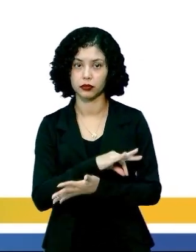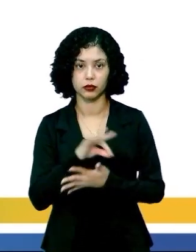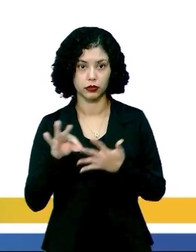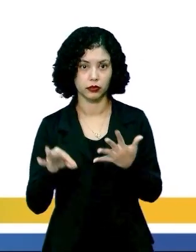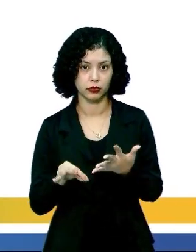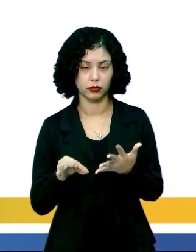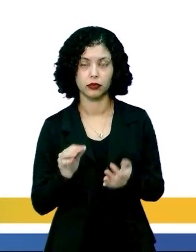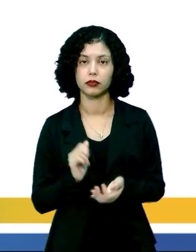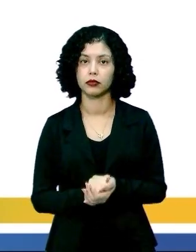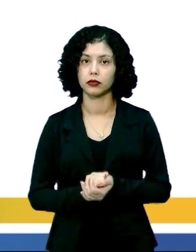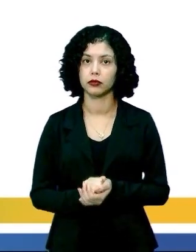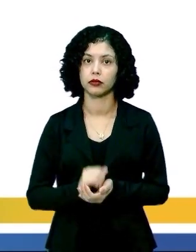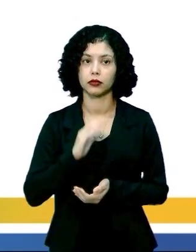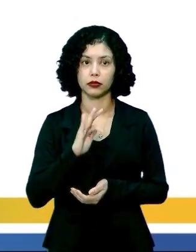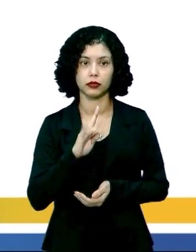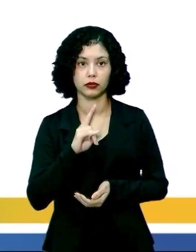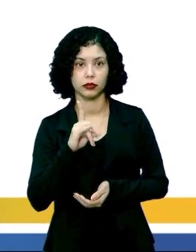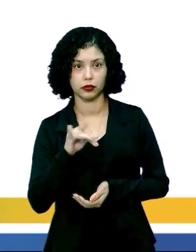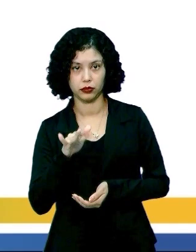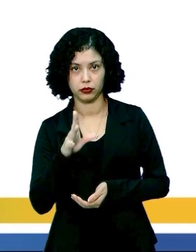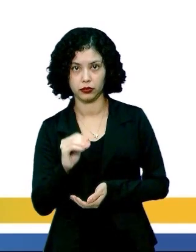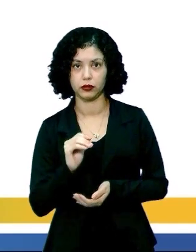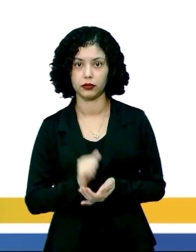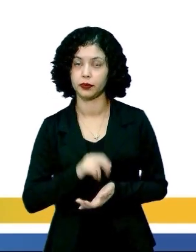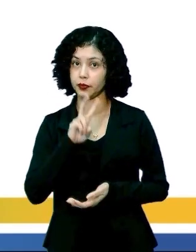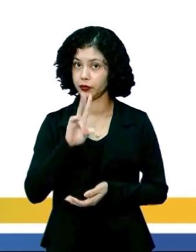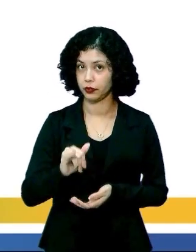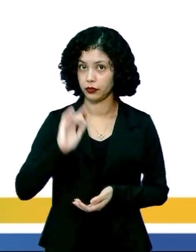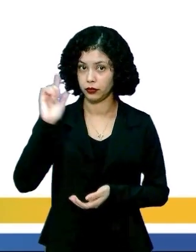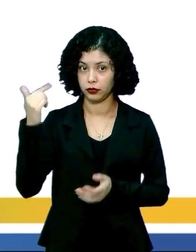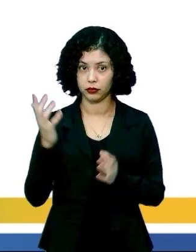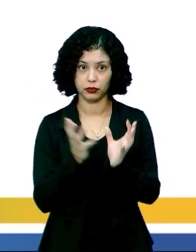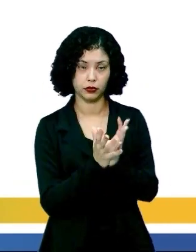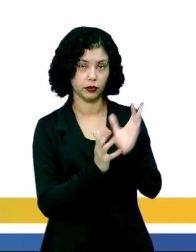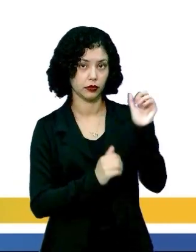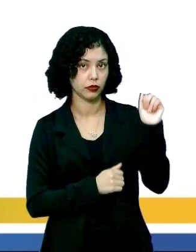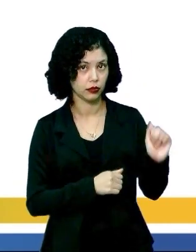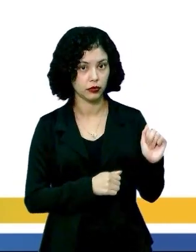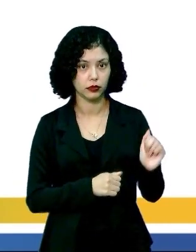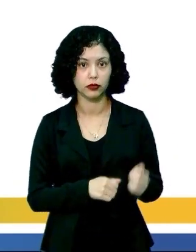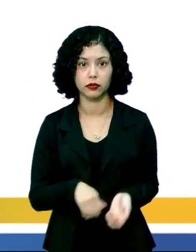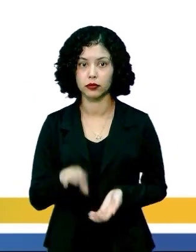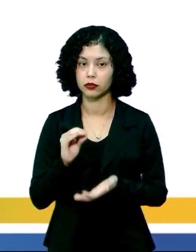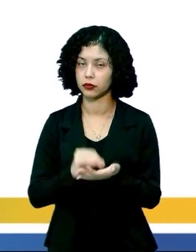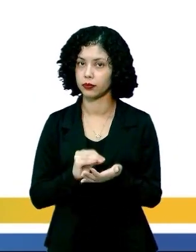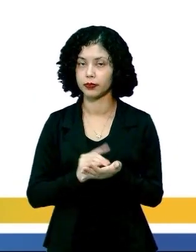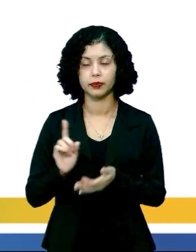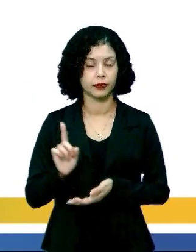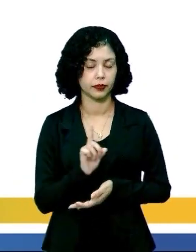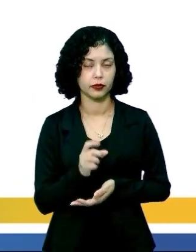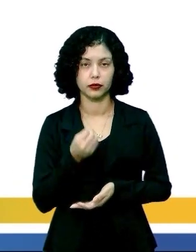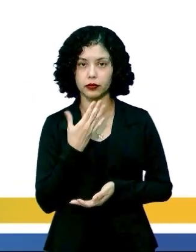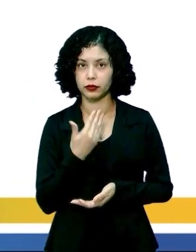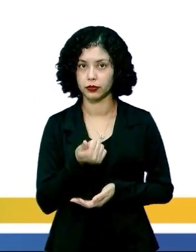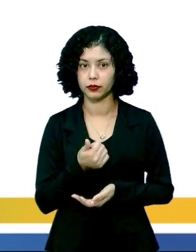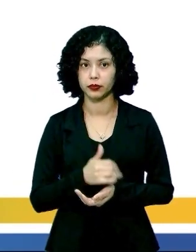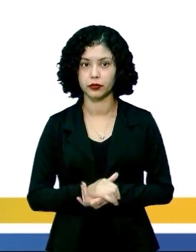no contradomínio, ou seja, vai lá no conjunto A. Então ela não vai sobrar elementos. Tudo